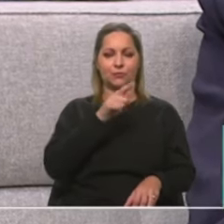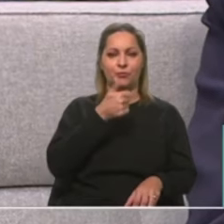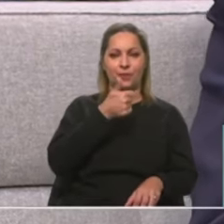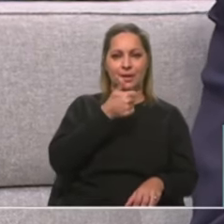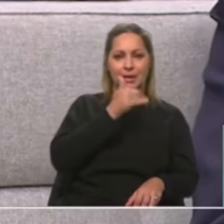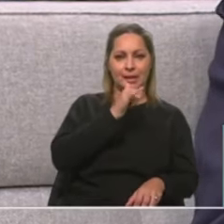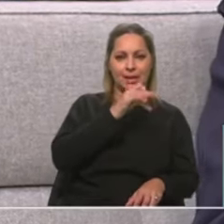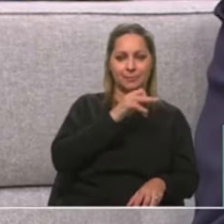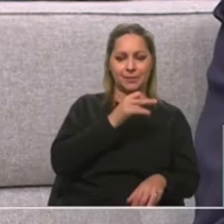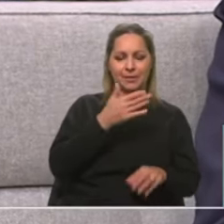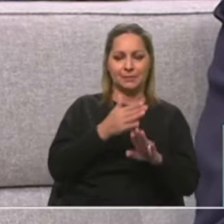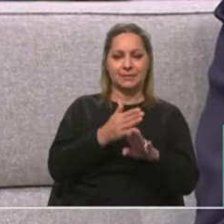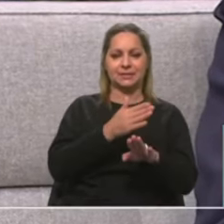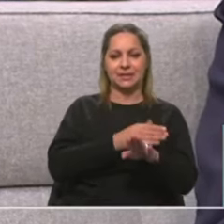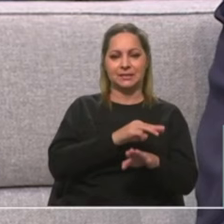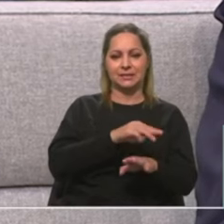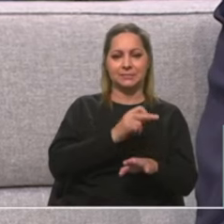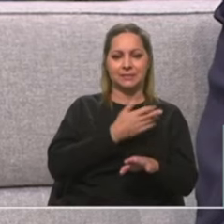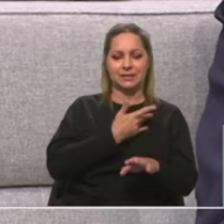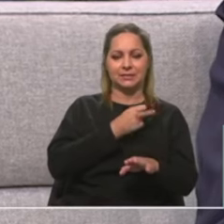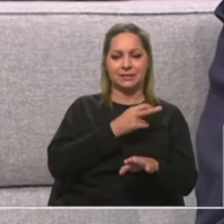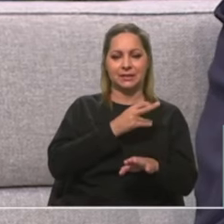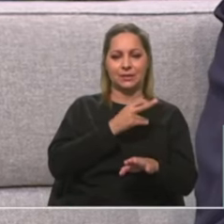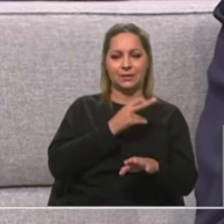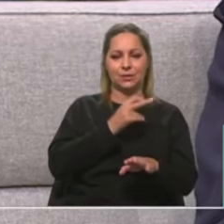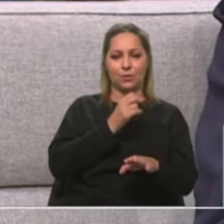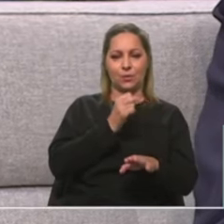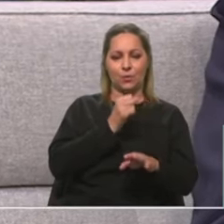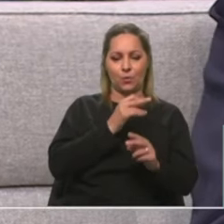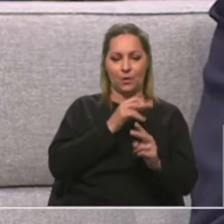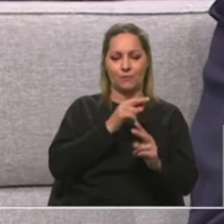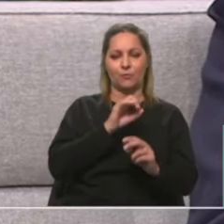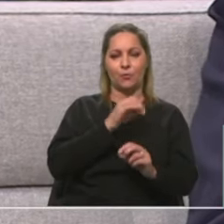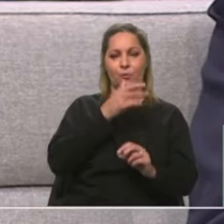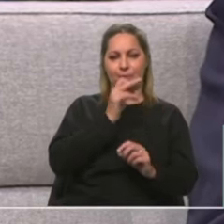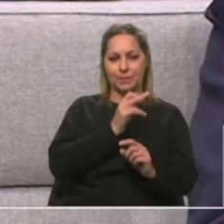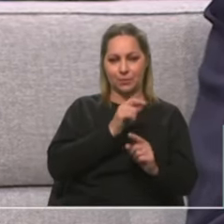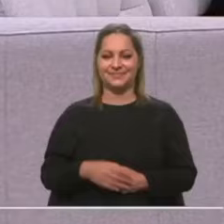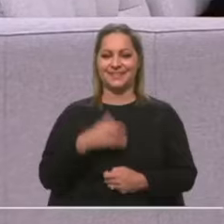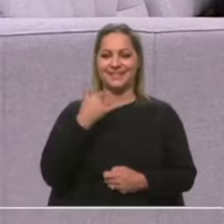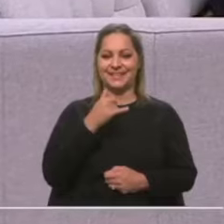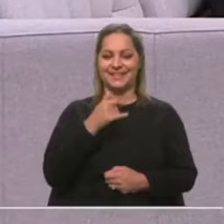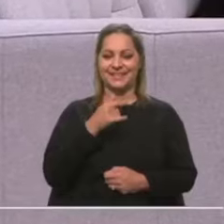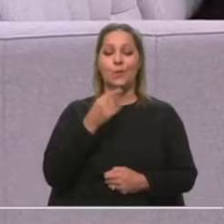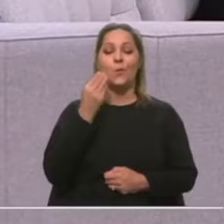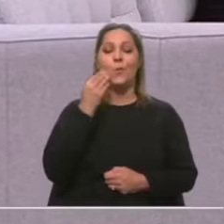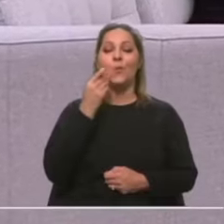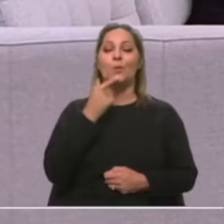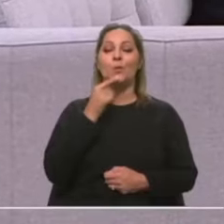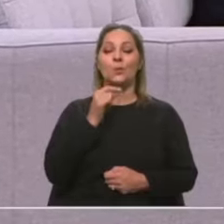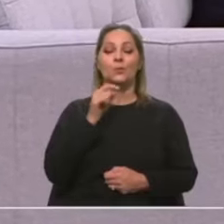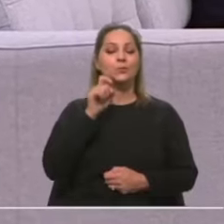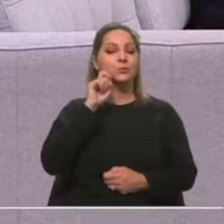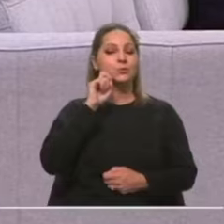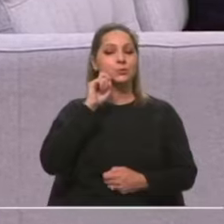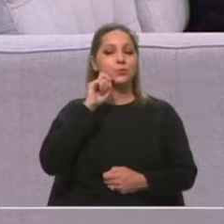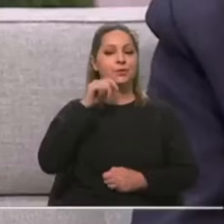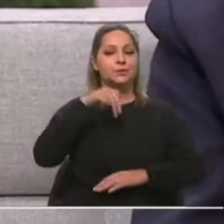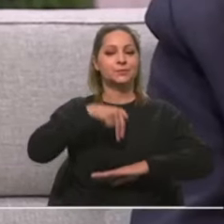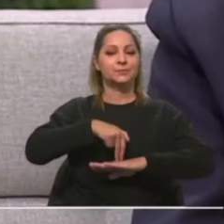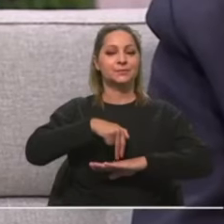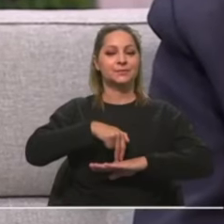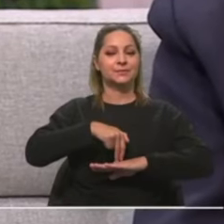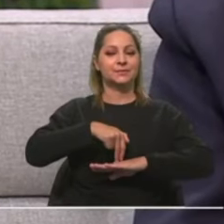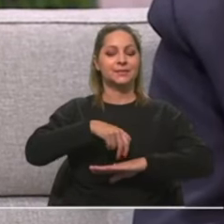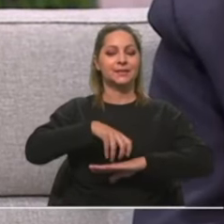Mas, no ano anterior, tinha sido a Madragoa, que foi o meu primeiro ano, que me marcou imenso. Porque... Como se chama o segurança que está hoje ao serviço